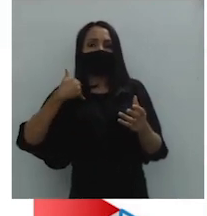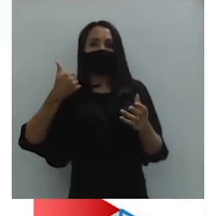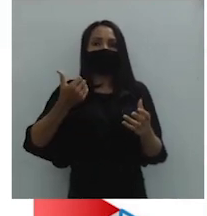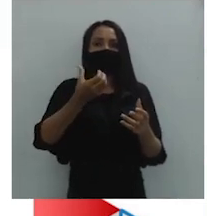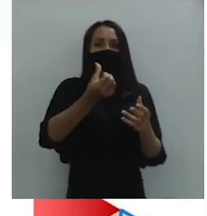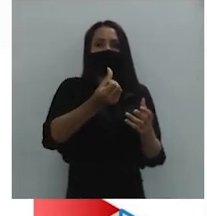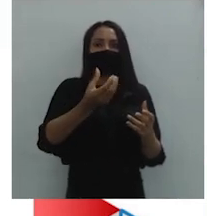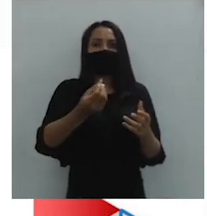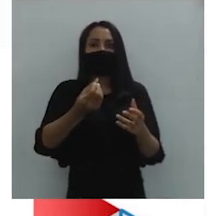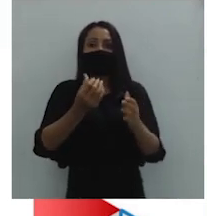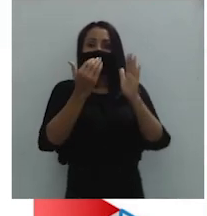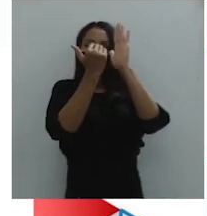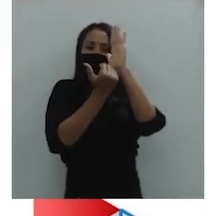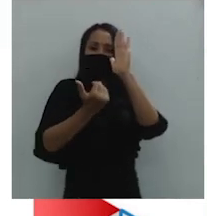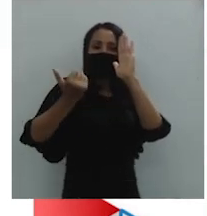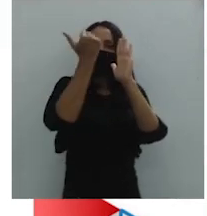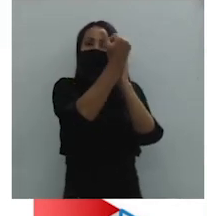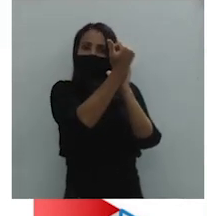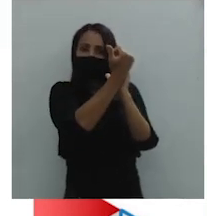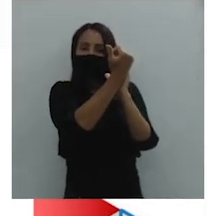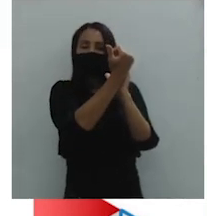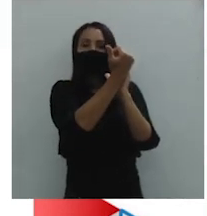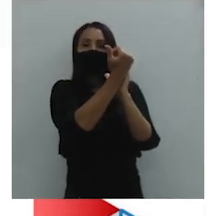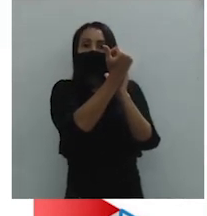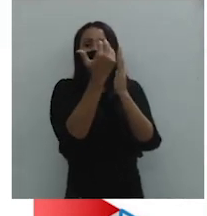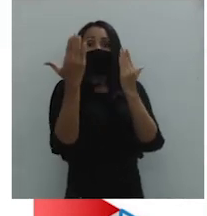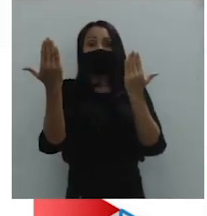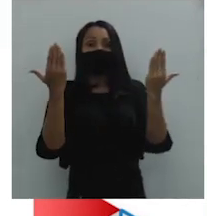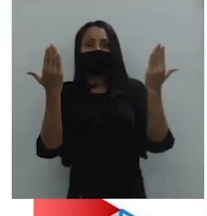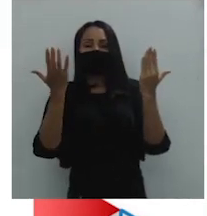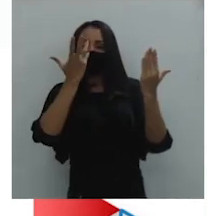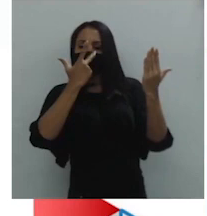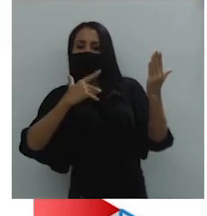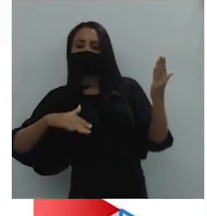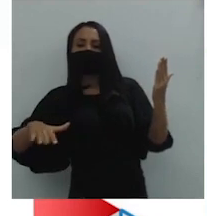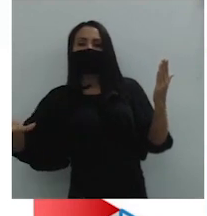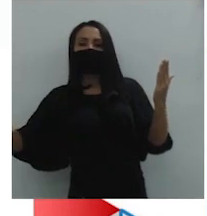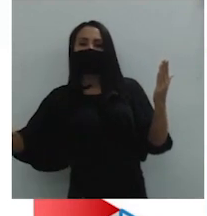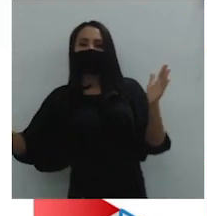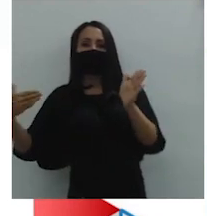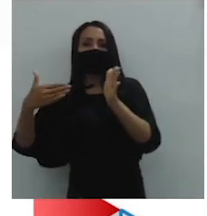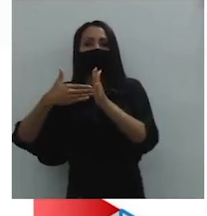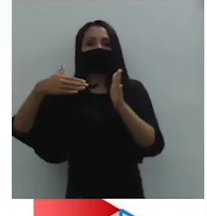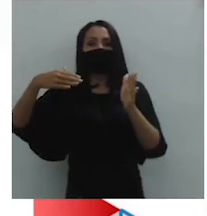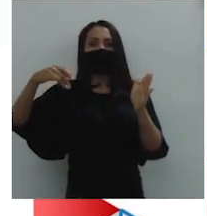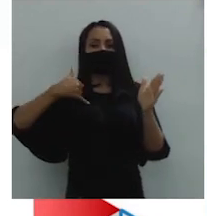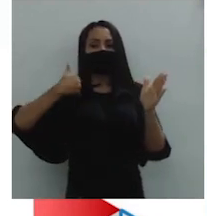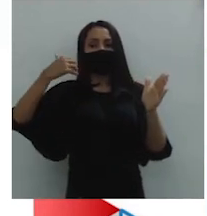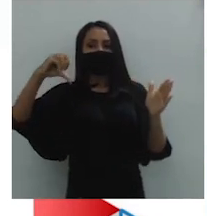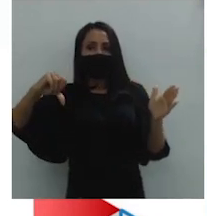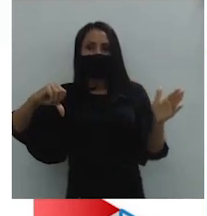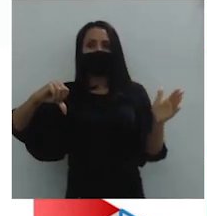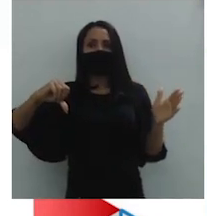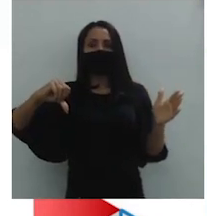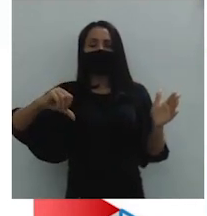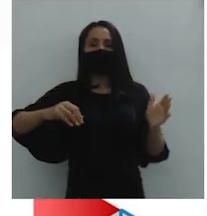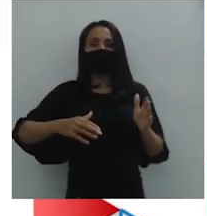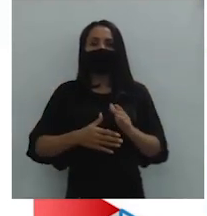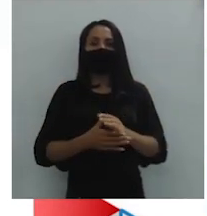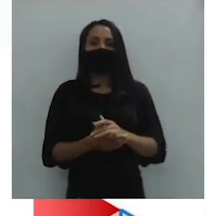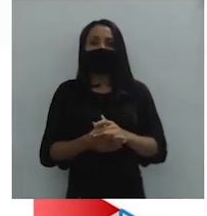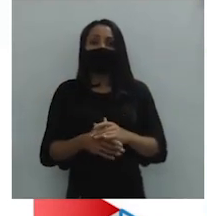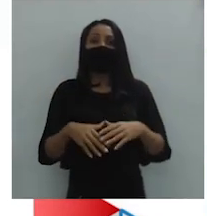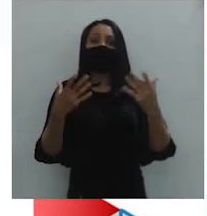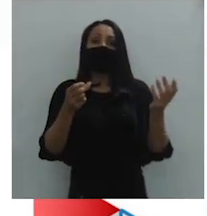ela é maior do que a de crianças com até 9 anos de idade. Tem